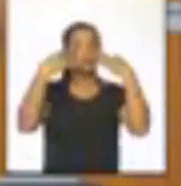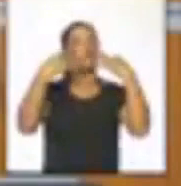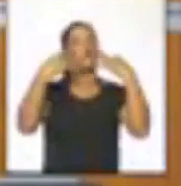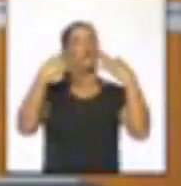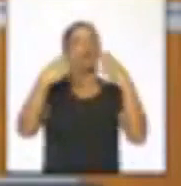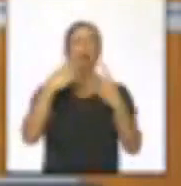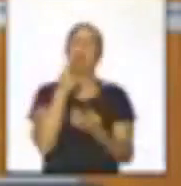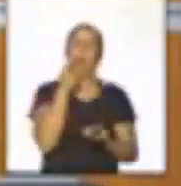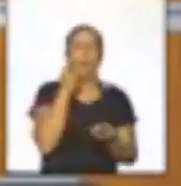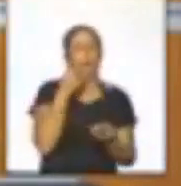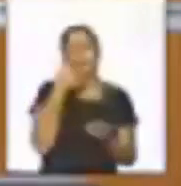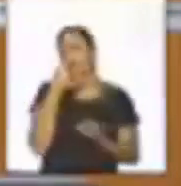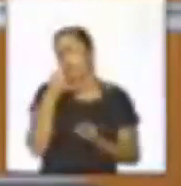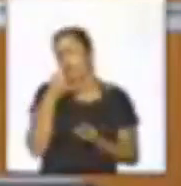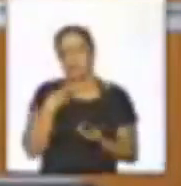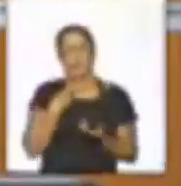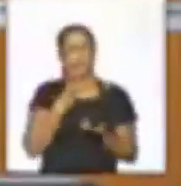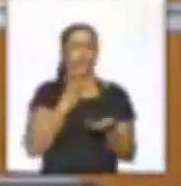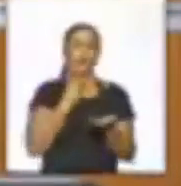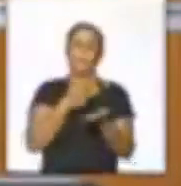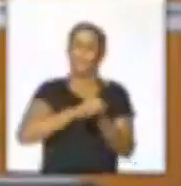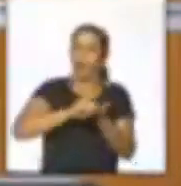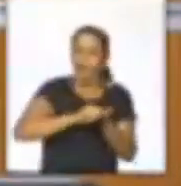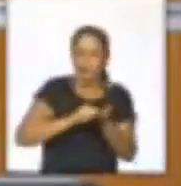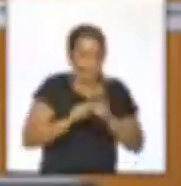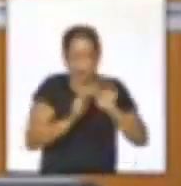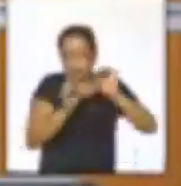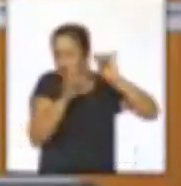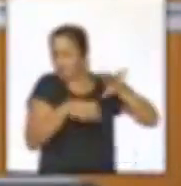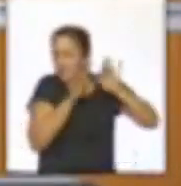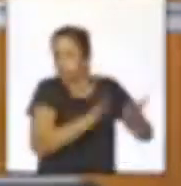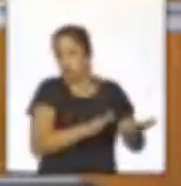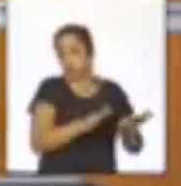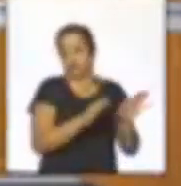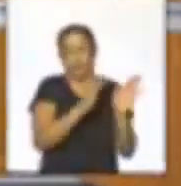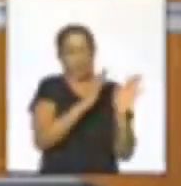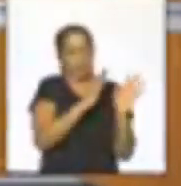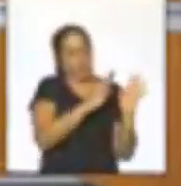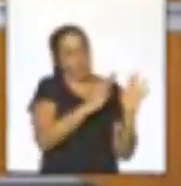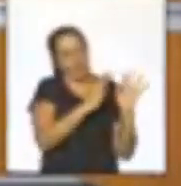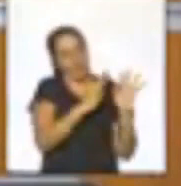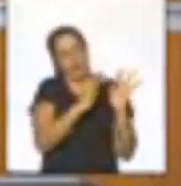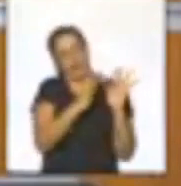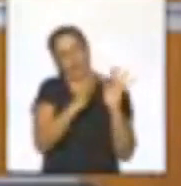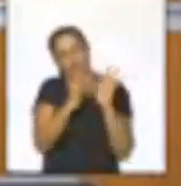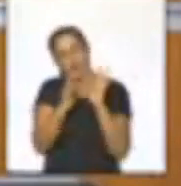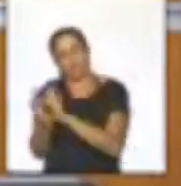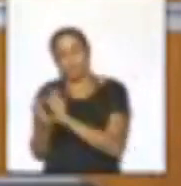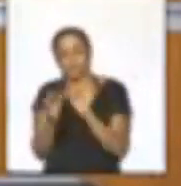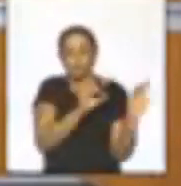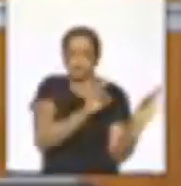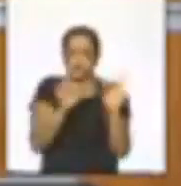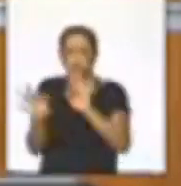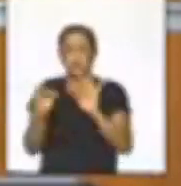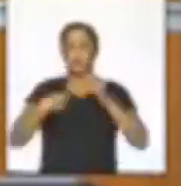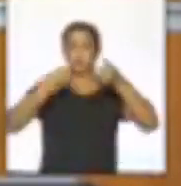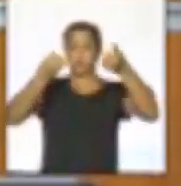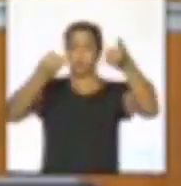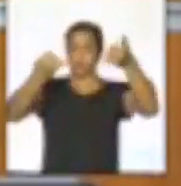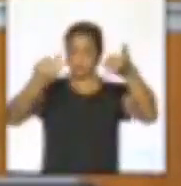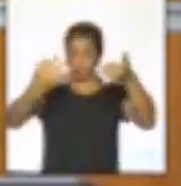lápis, caneta e borracha, vai prestar atenção de toda a explicação. O que que vai acontecer?